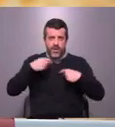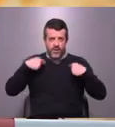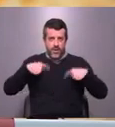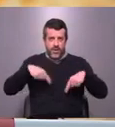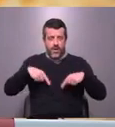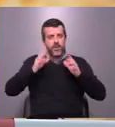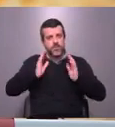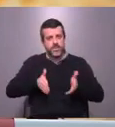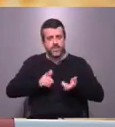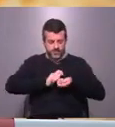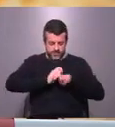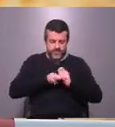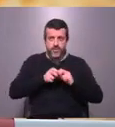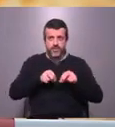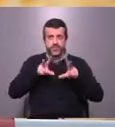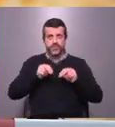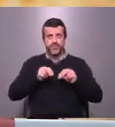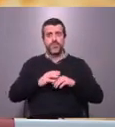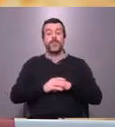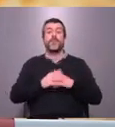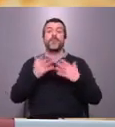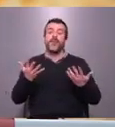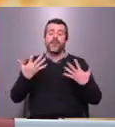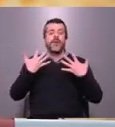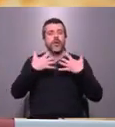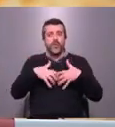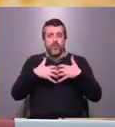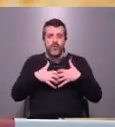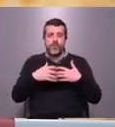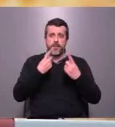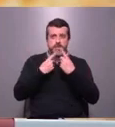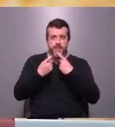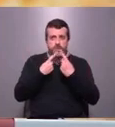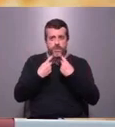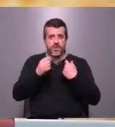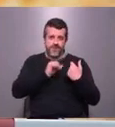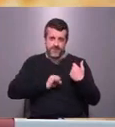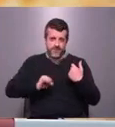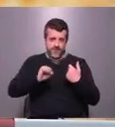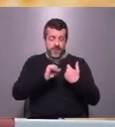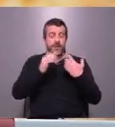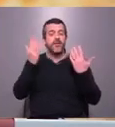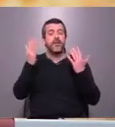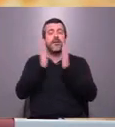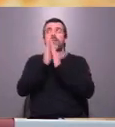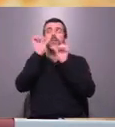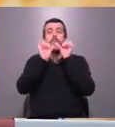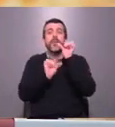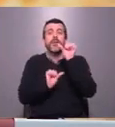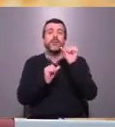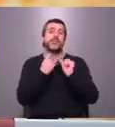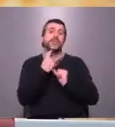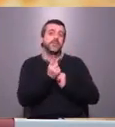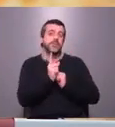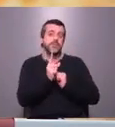convertermos-nos? E a estas nossas dúvidas, a estas nossas perguntas, a Palavra de Deus responde de